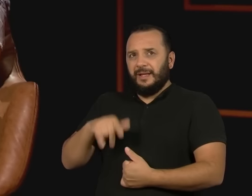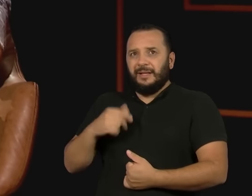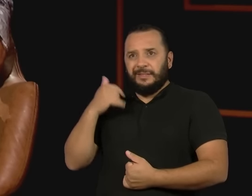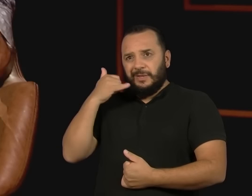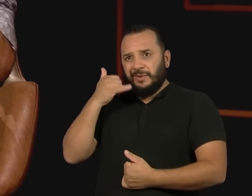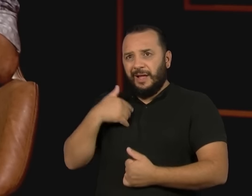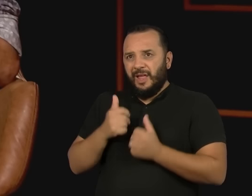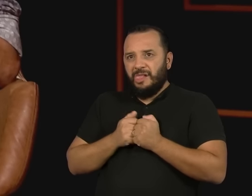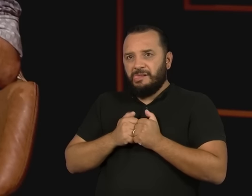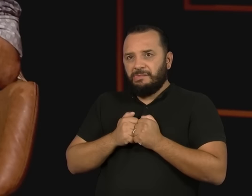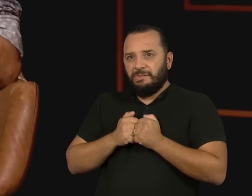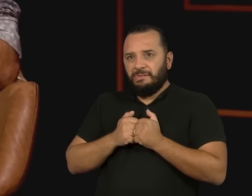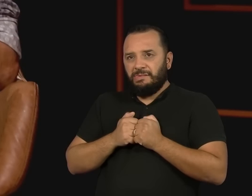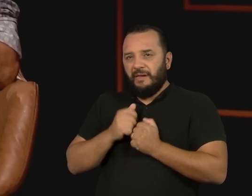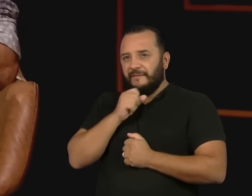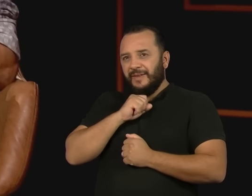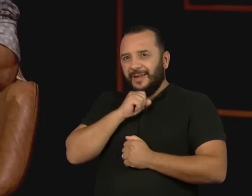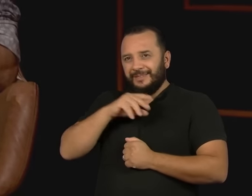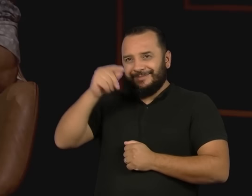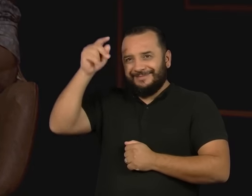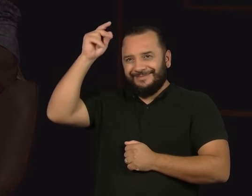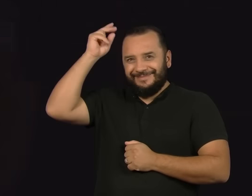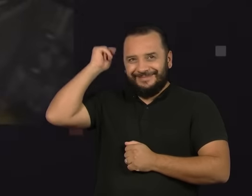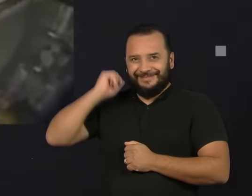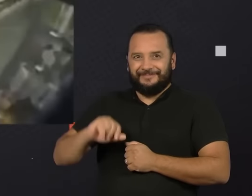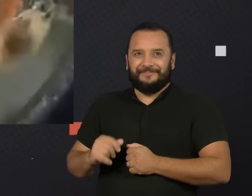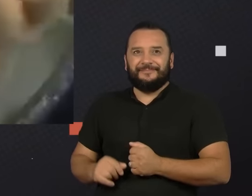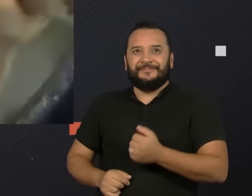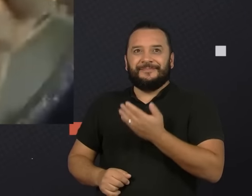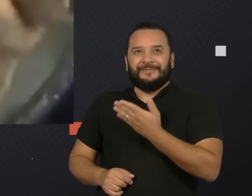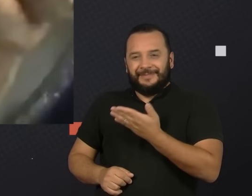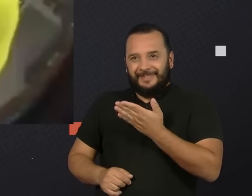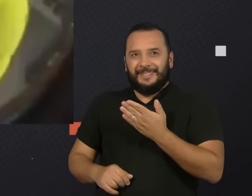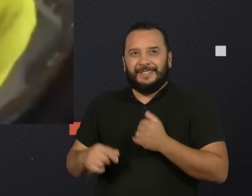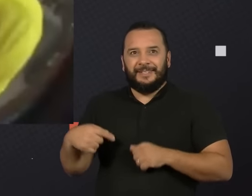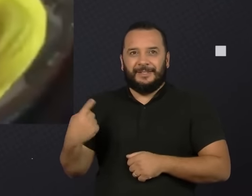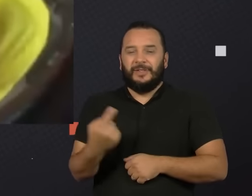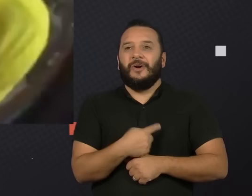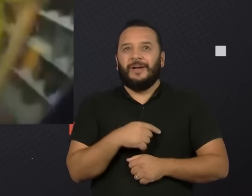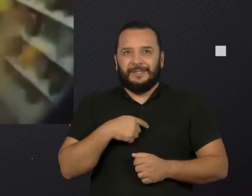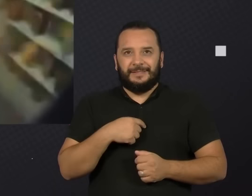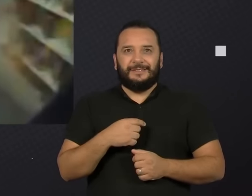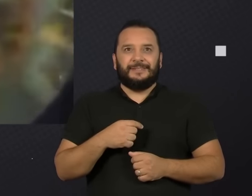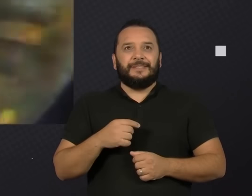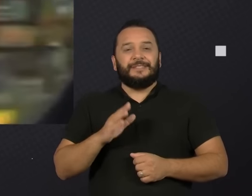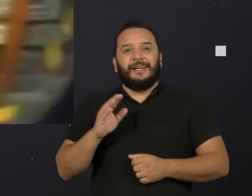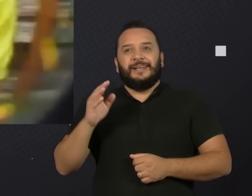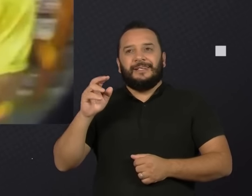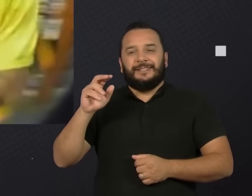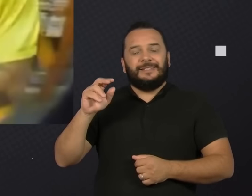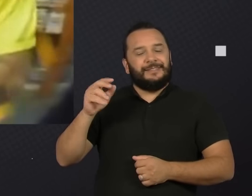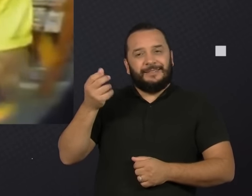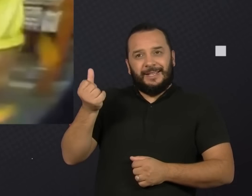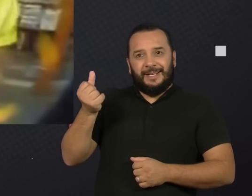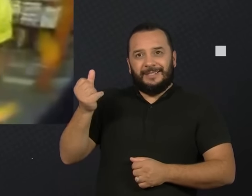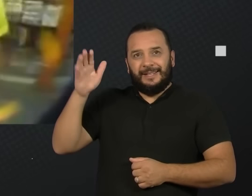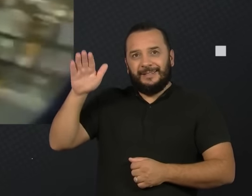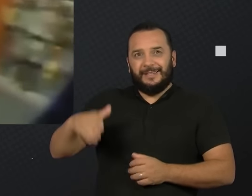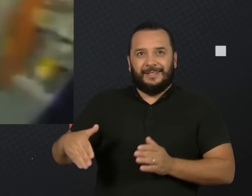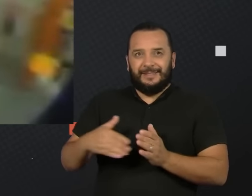mais daqui de apertar botãozinho mesmo. E aí a gente fez essa loucura, que foi de 6 da tarde até as 6 da